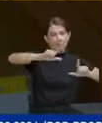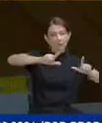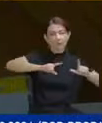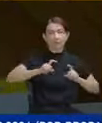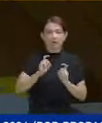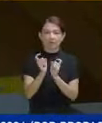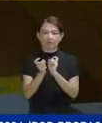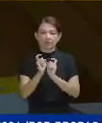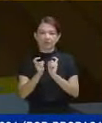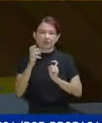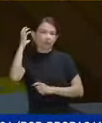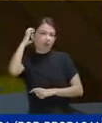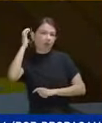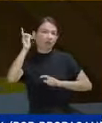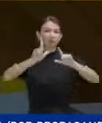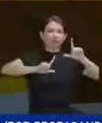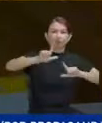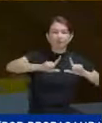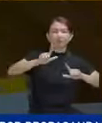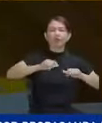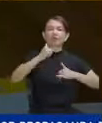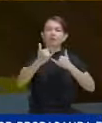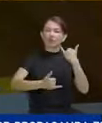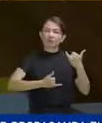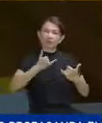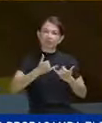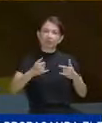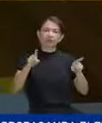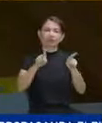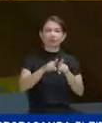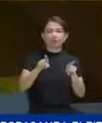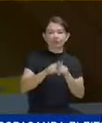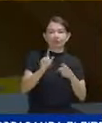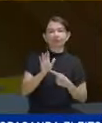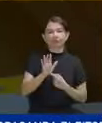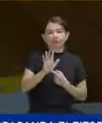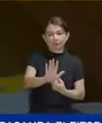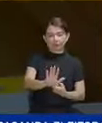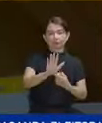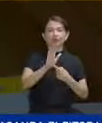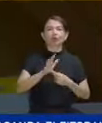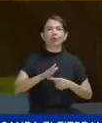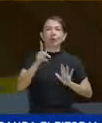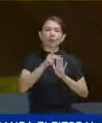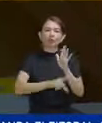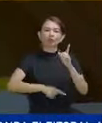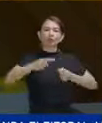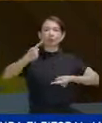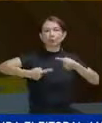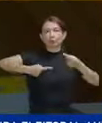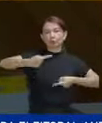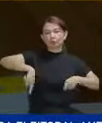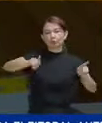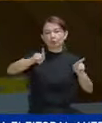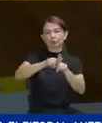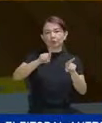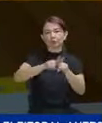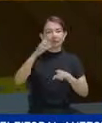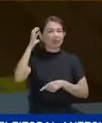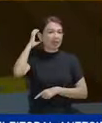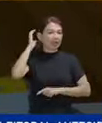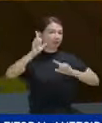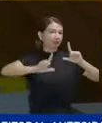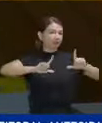debates no rádio, na televisão e na internet, inclusive com a exposição de plataformas, projetos políticos, observado pelas emissoras de